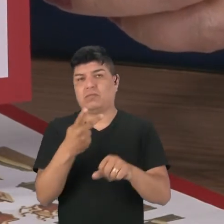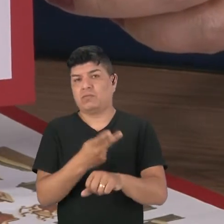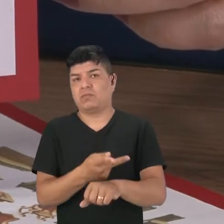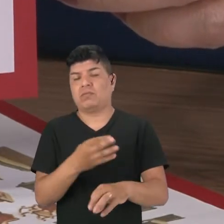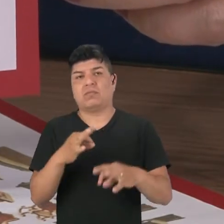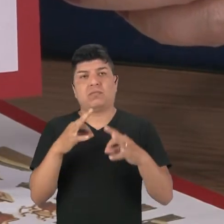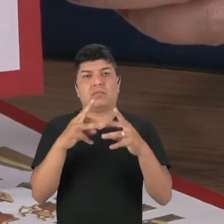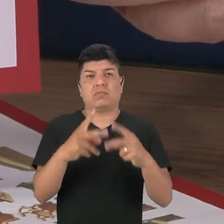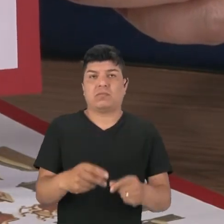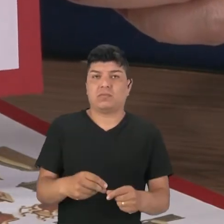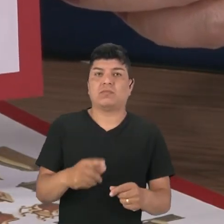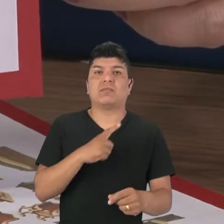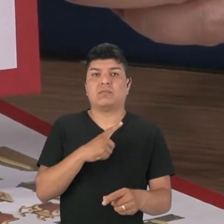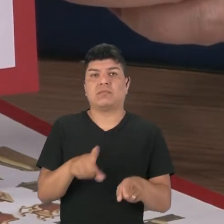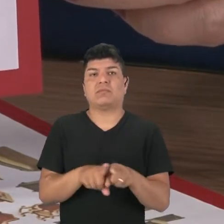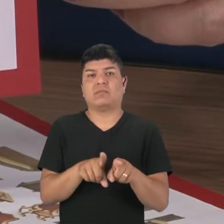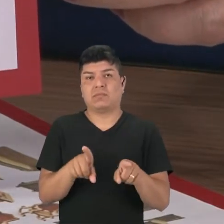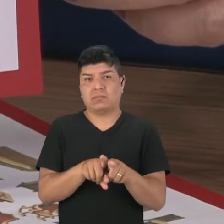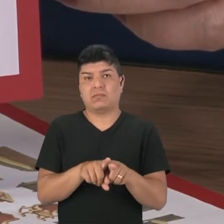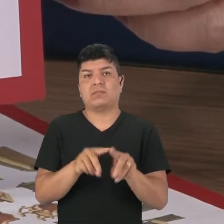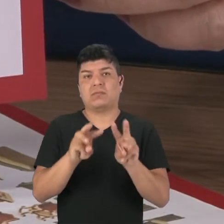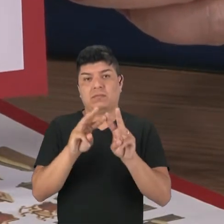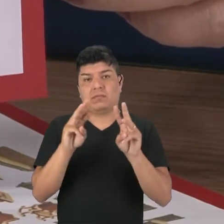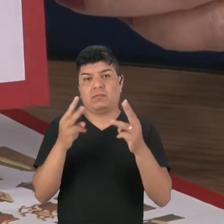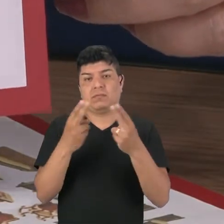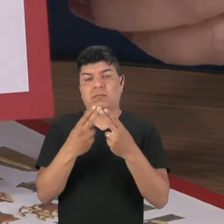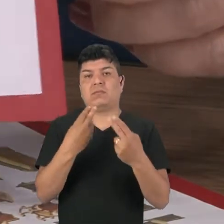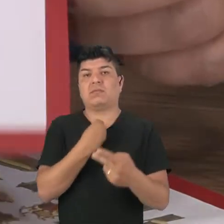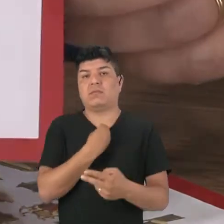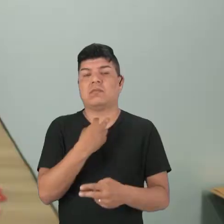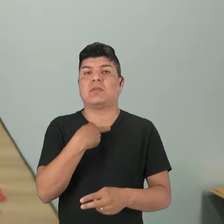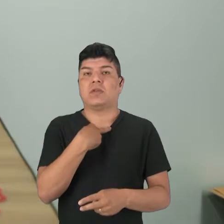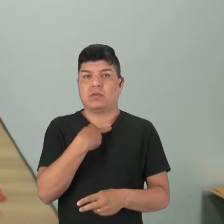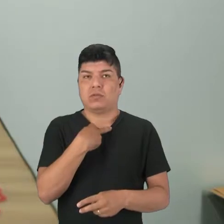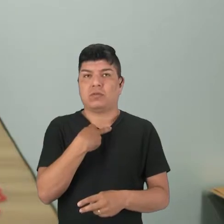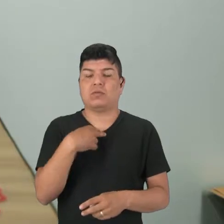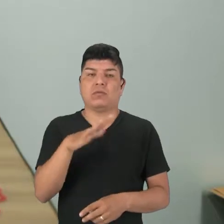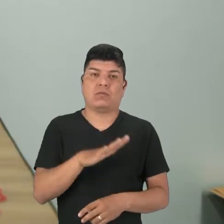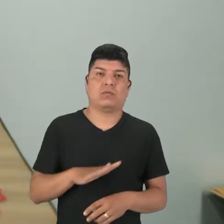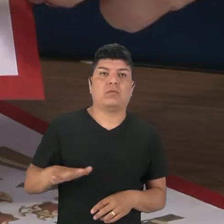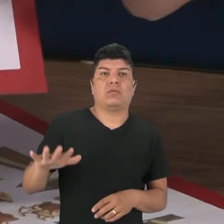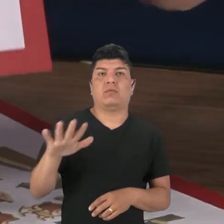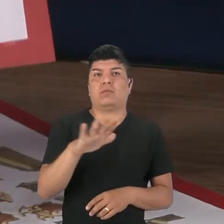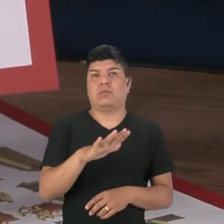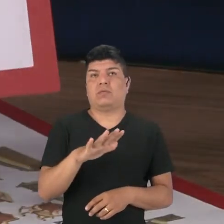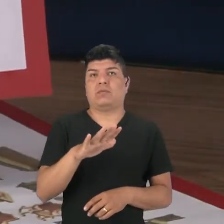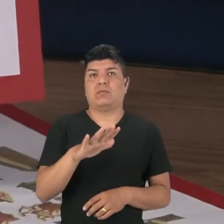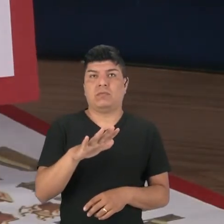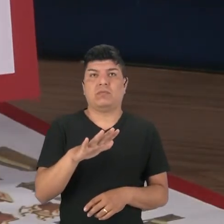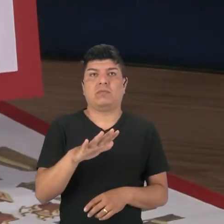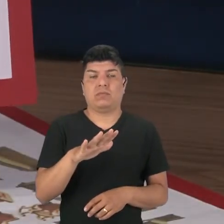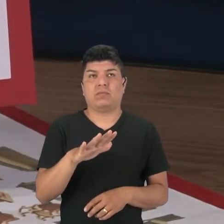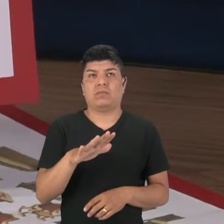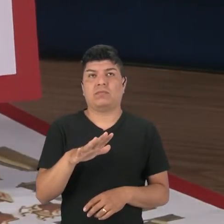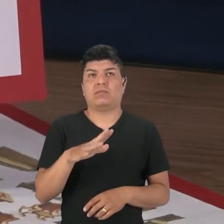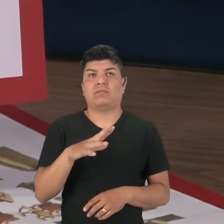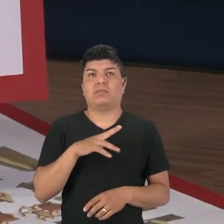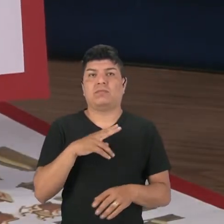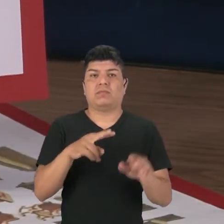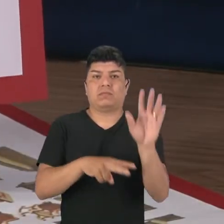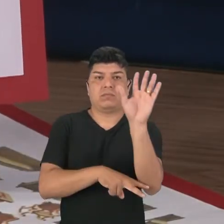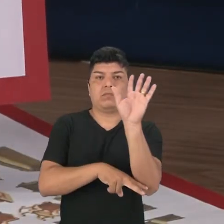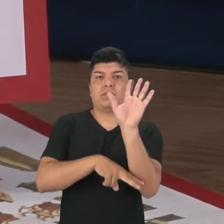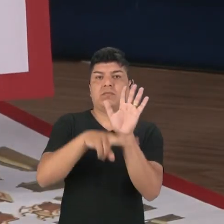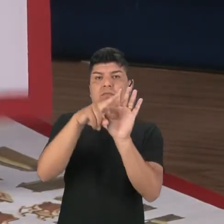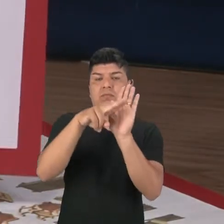esses metais também são considerados matérias, porque eles também ocupam espaço, olha só. Eles têm volume, eles